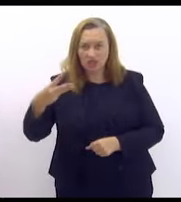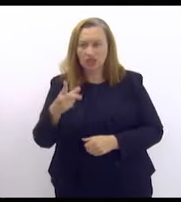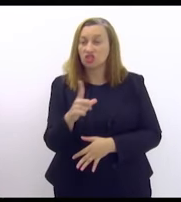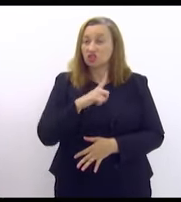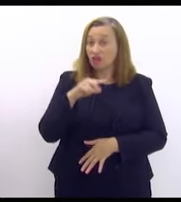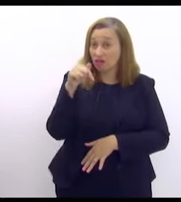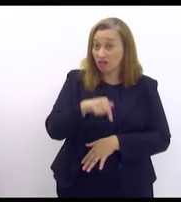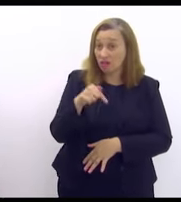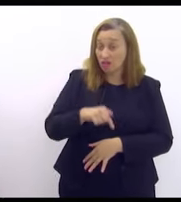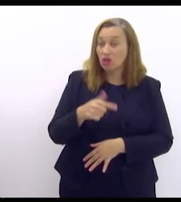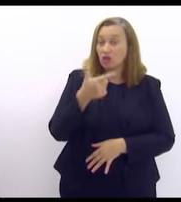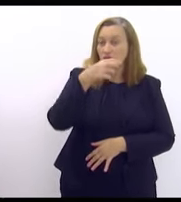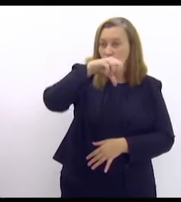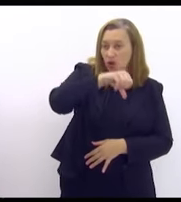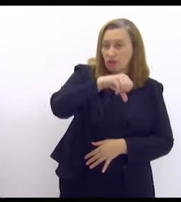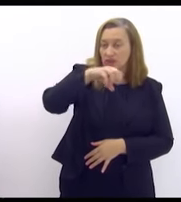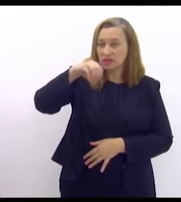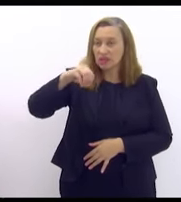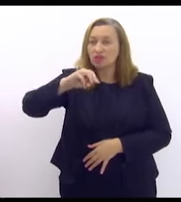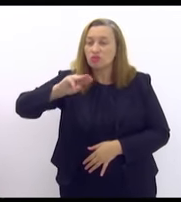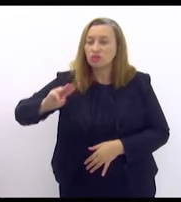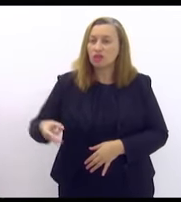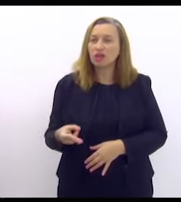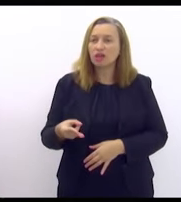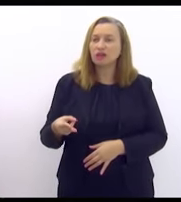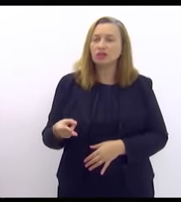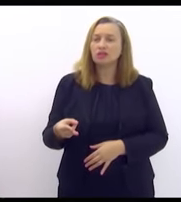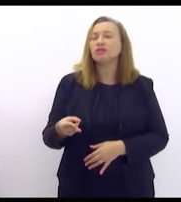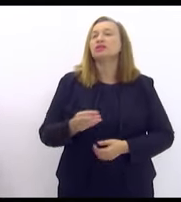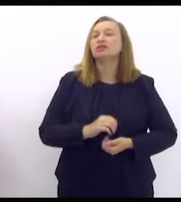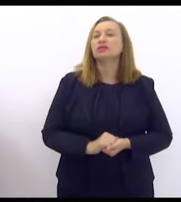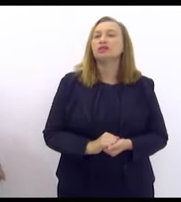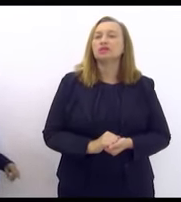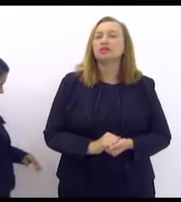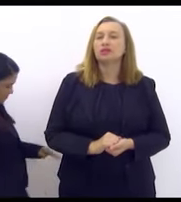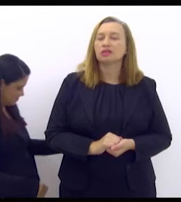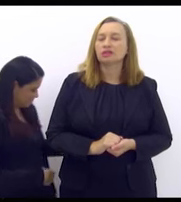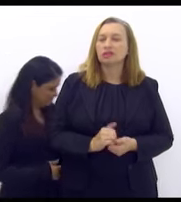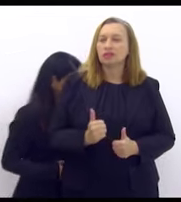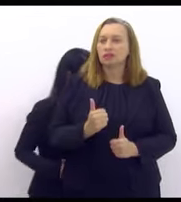aqui 900 milhões de perspectiva do Fundo Soberano.